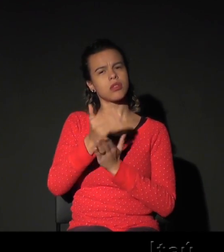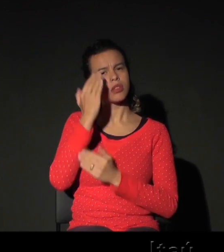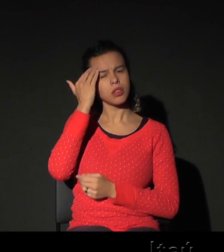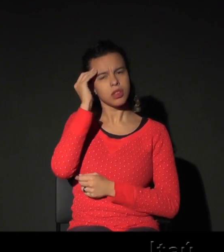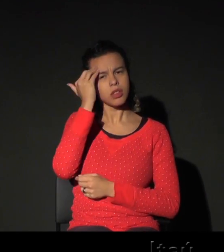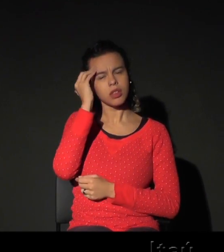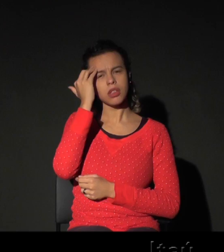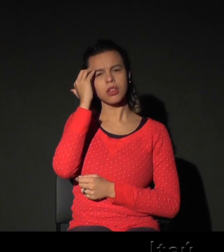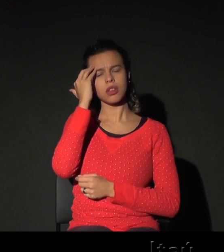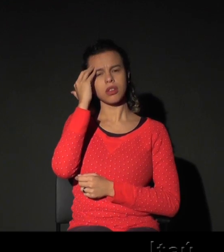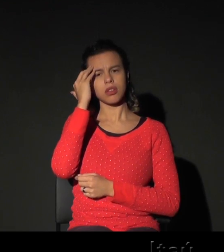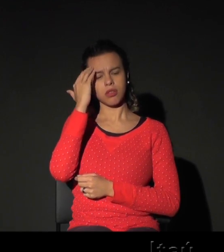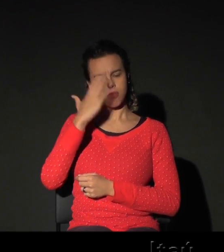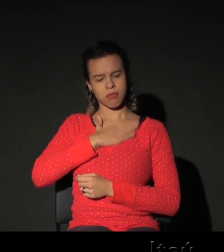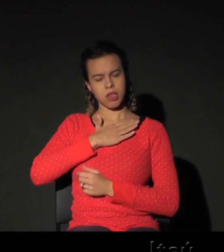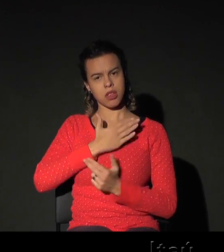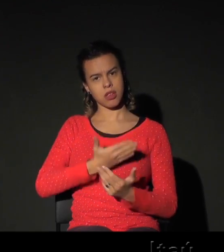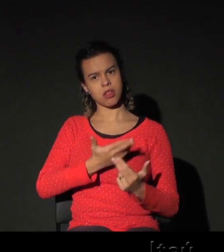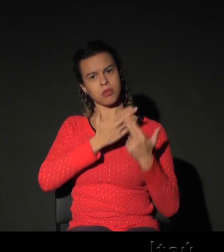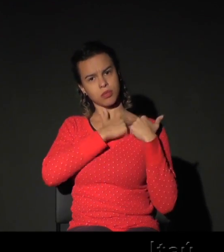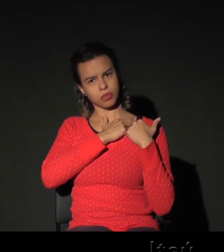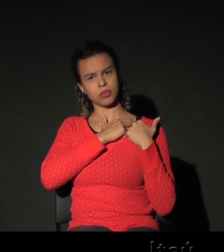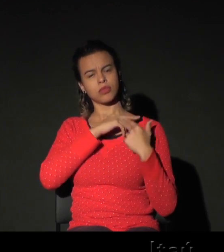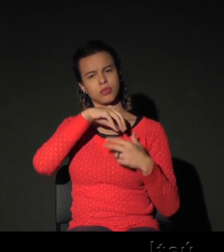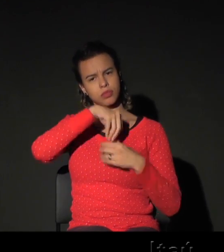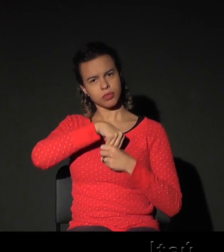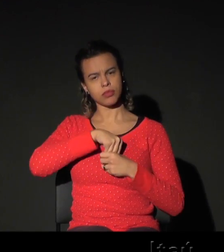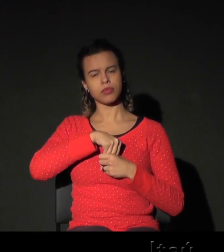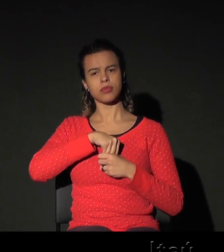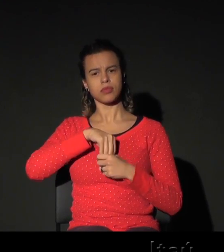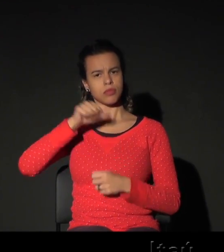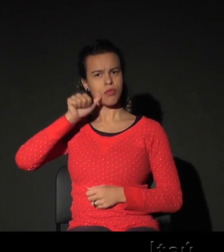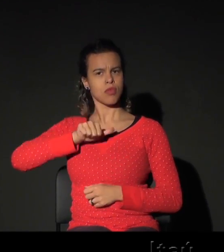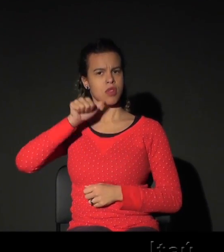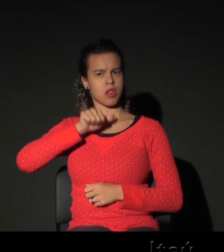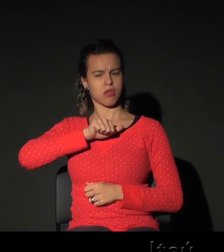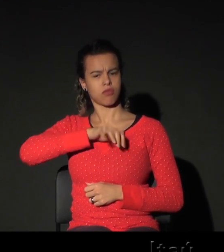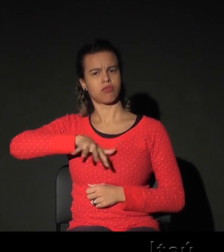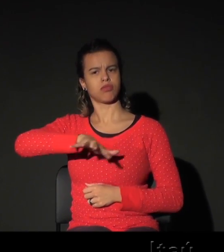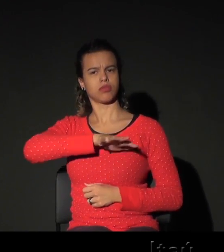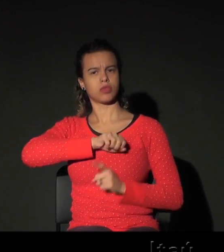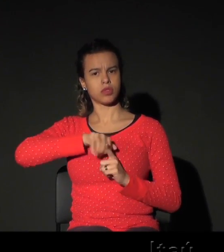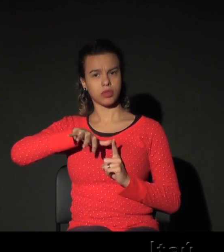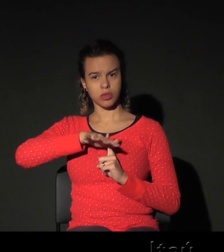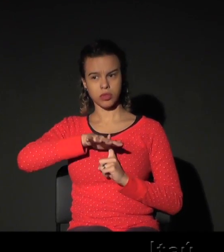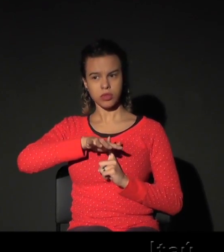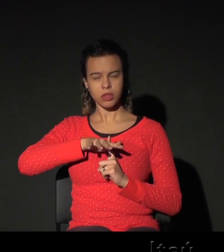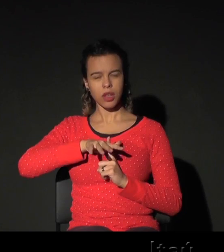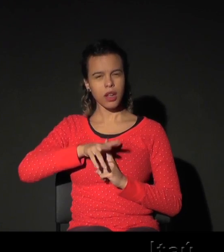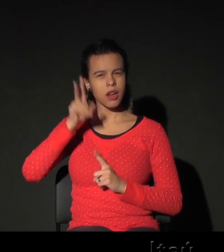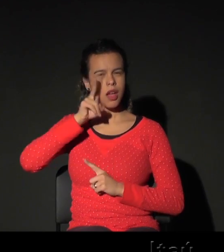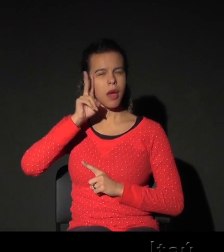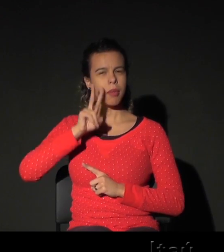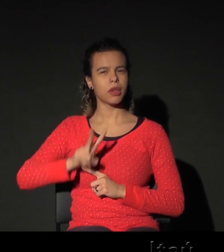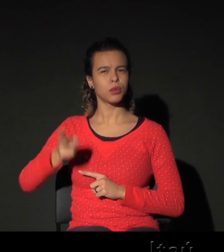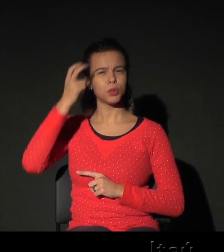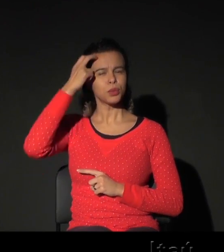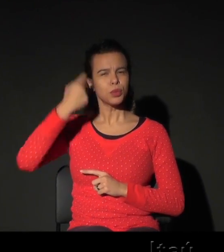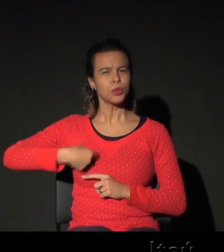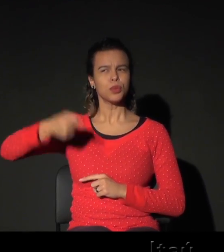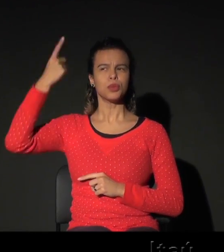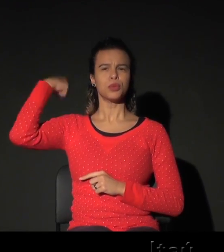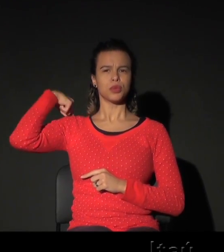entender o seu papel como mulher e nesse Resgate cultural sabe nós tivemos